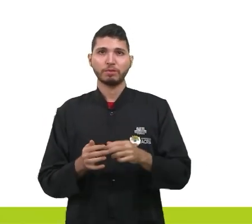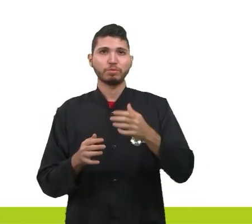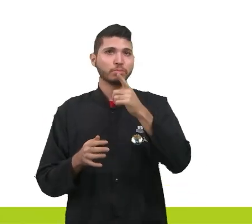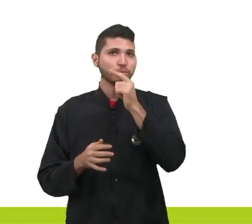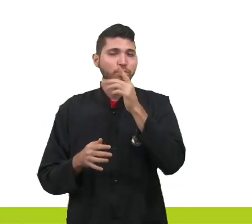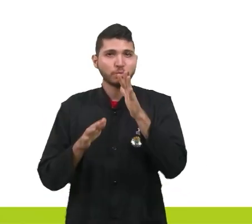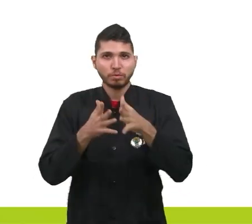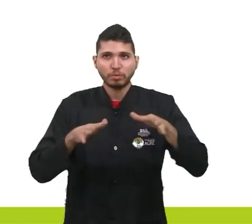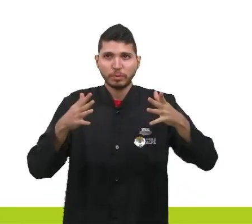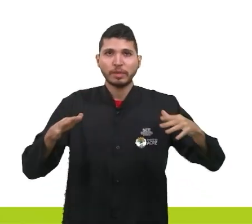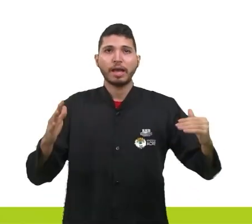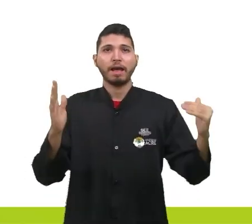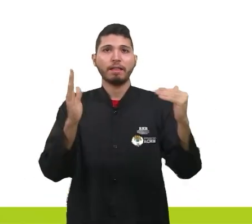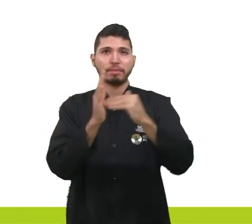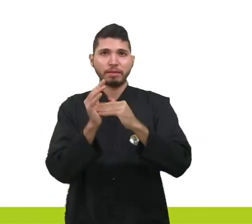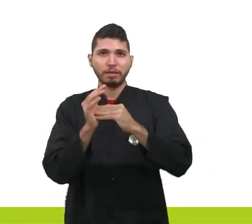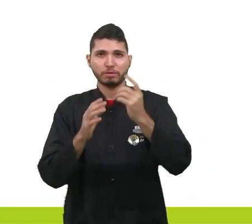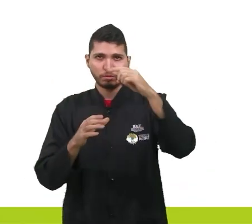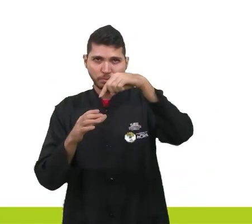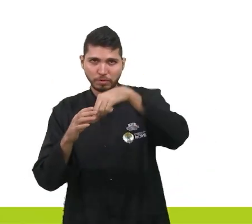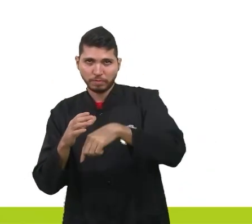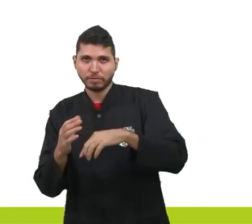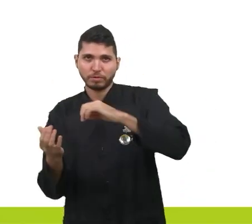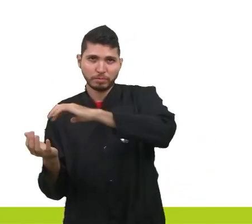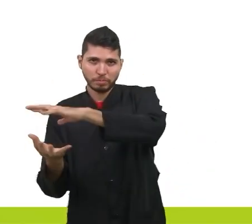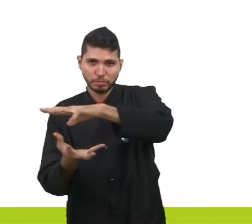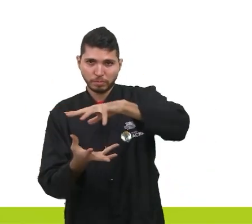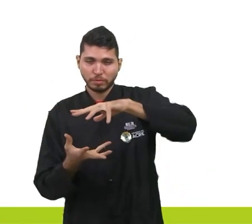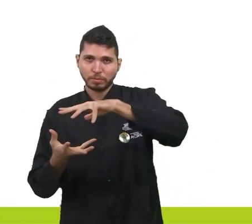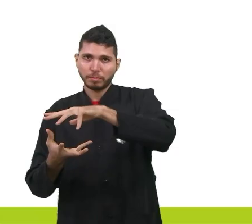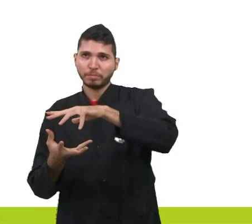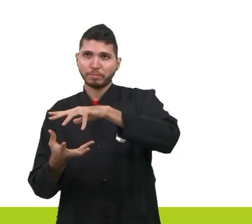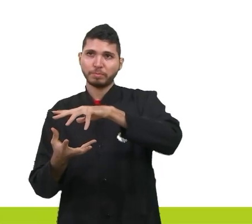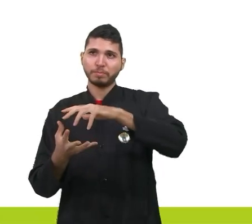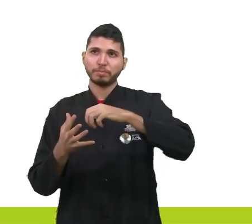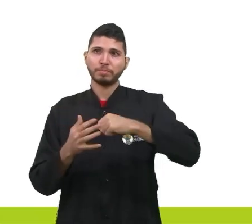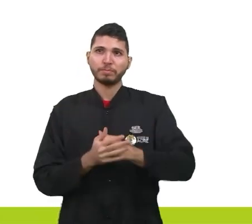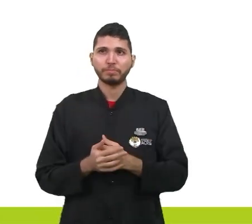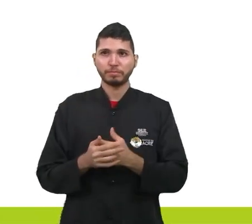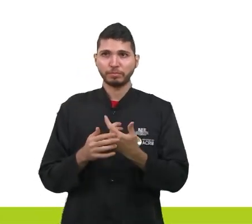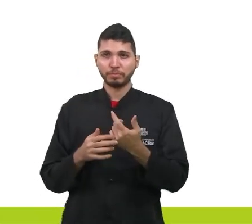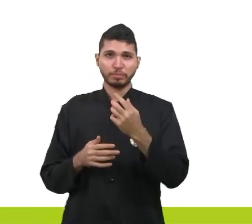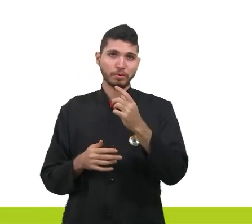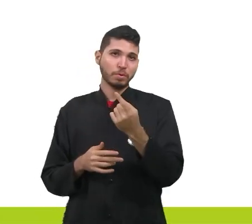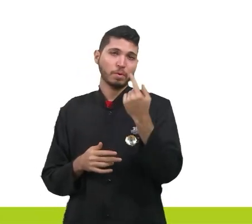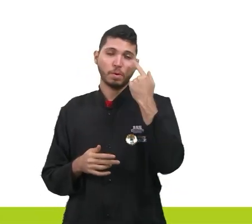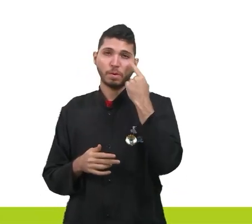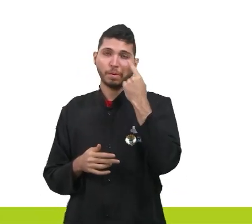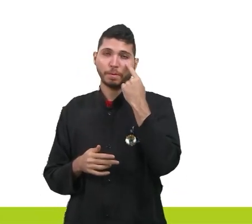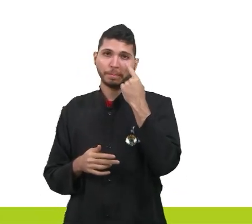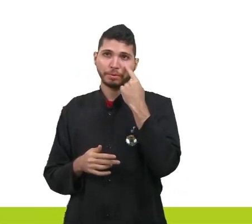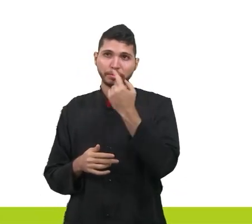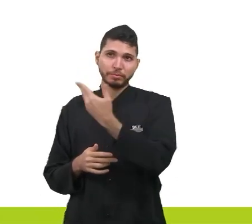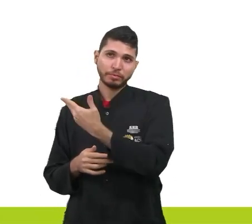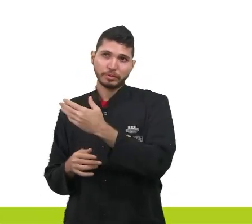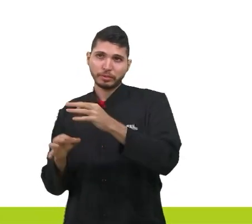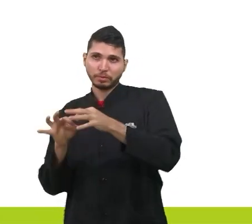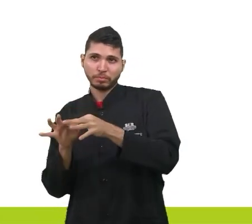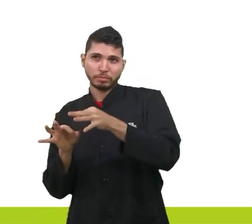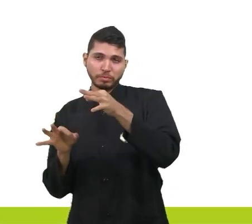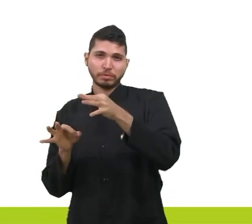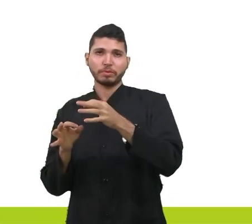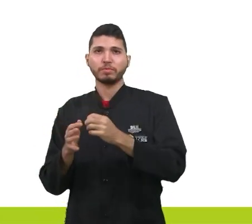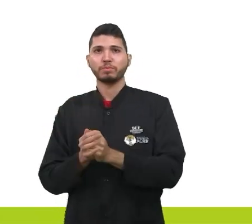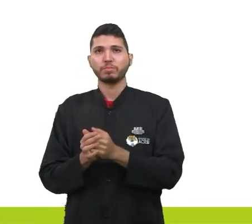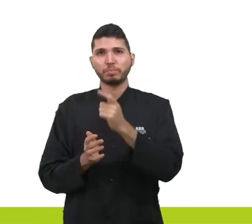até a superfície terrestre em diante, ó. Então, aqui nós temos o nível médio do mar, como vocês vão observar, e